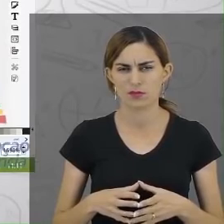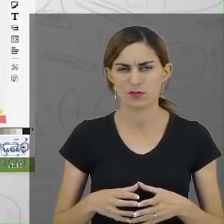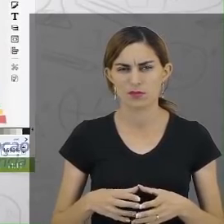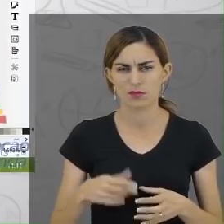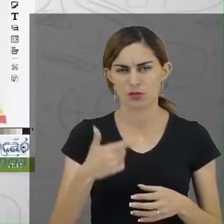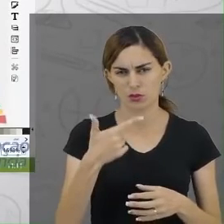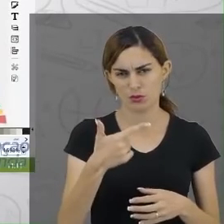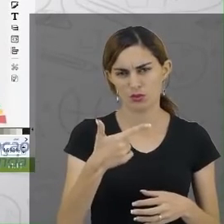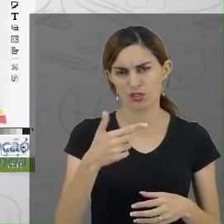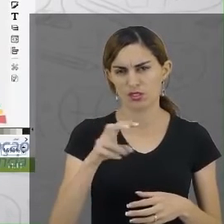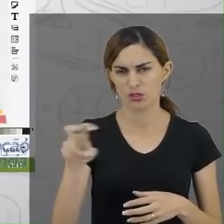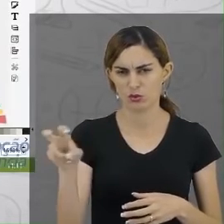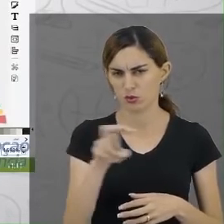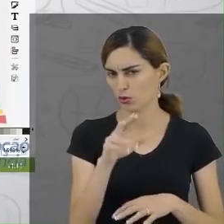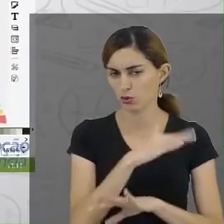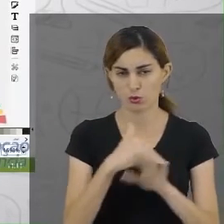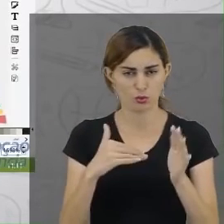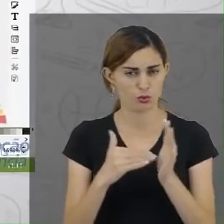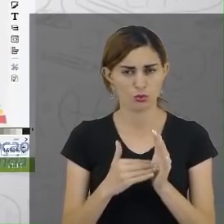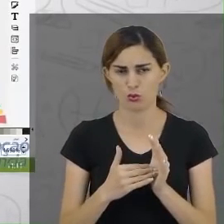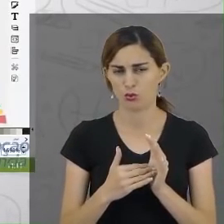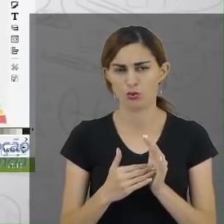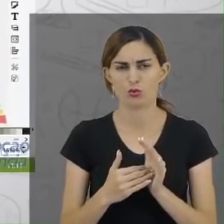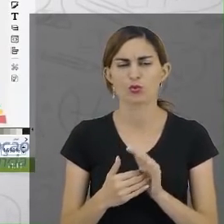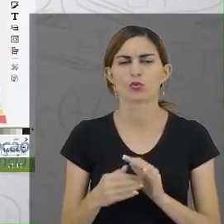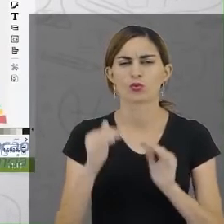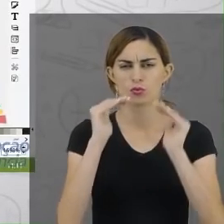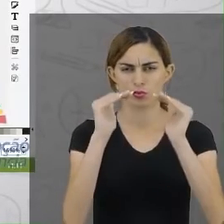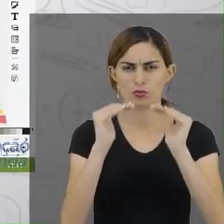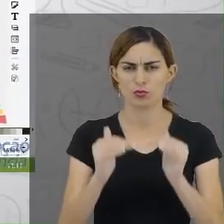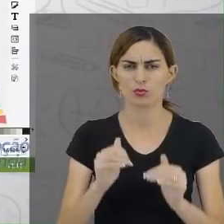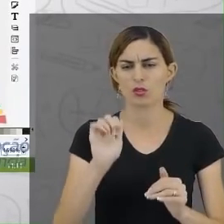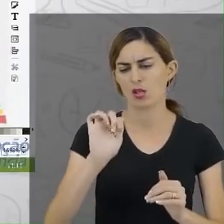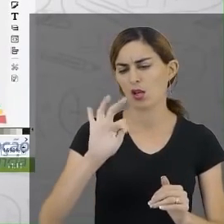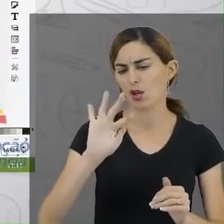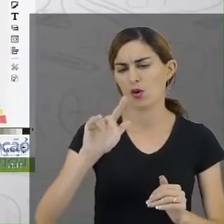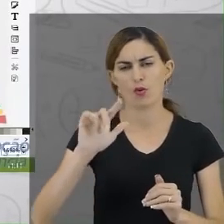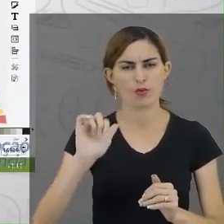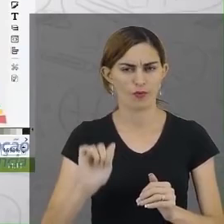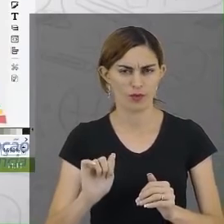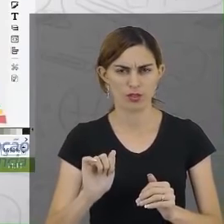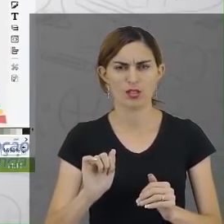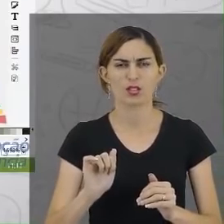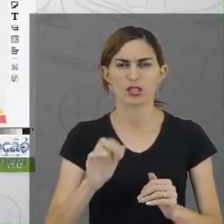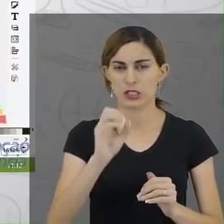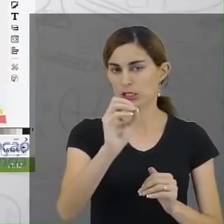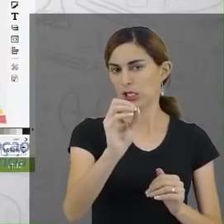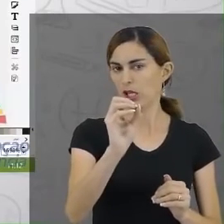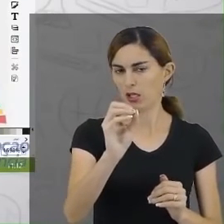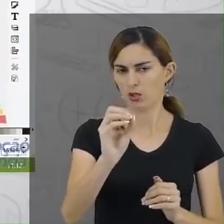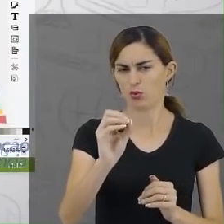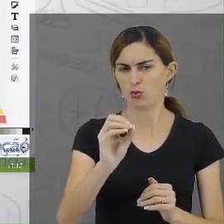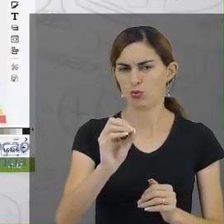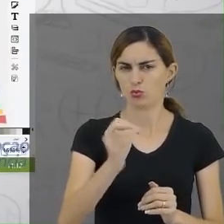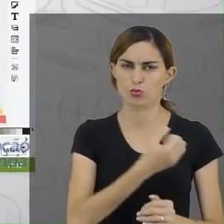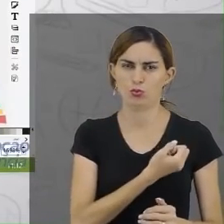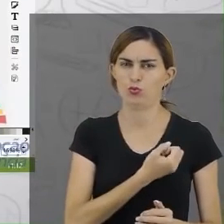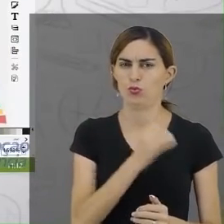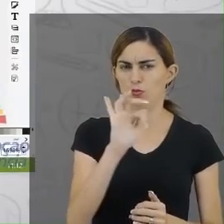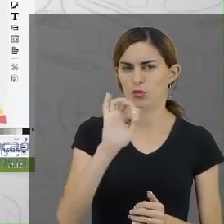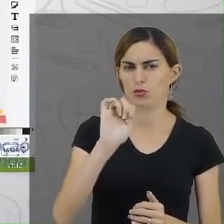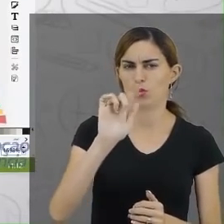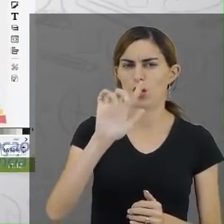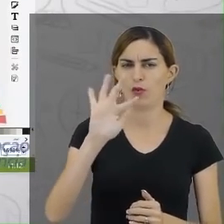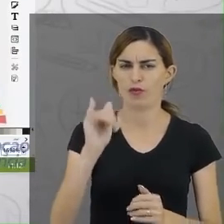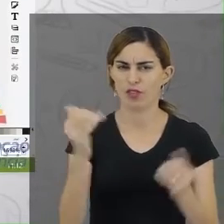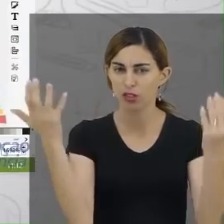Colocando 255 em todos os valores, só que dessa vez o alfa ele vai ser 0, ou seja, ele vai